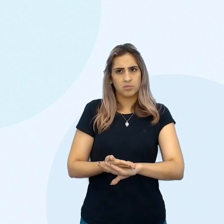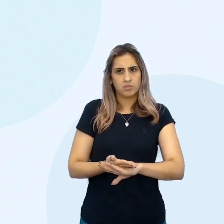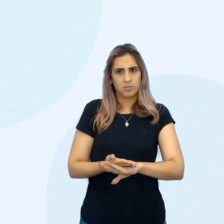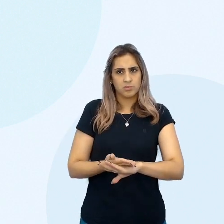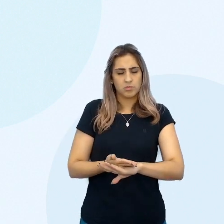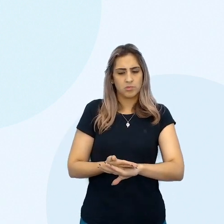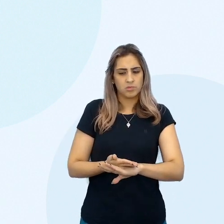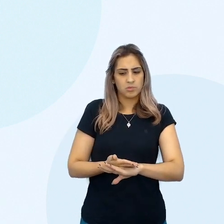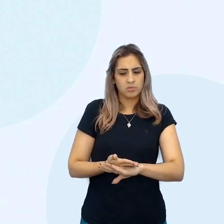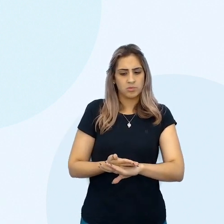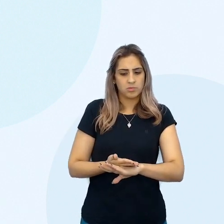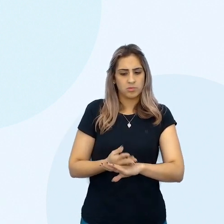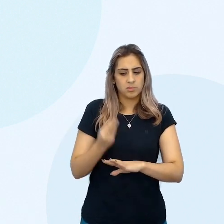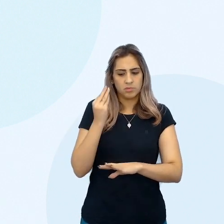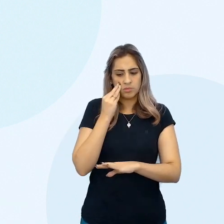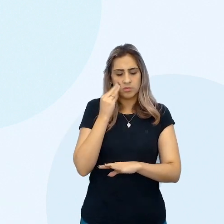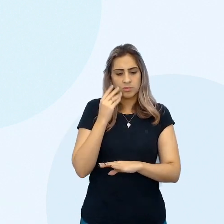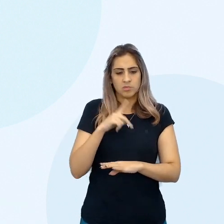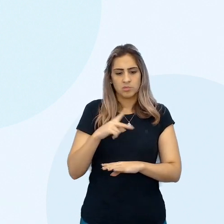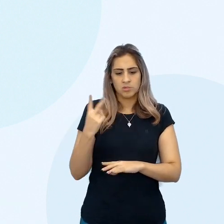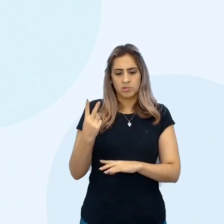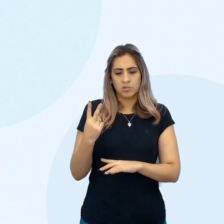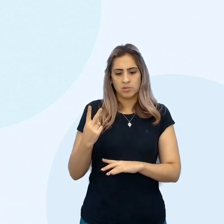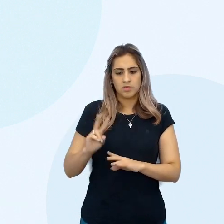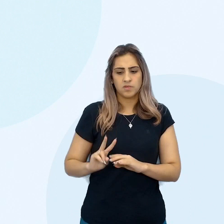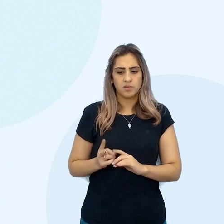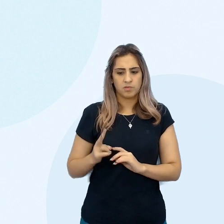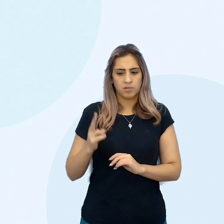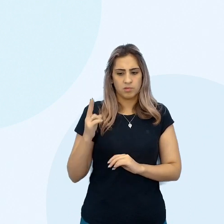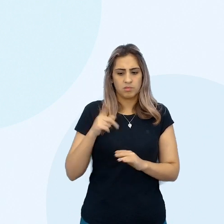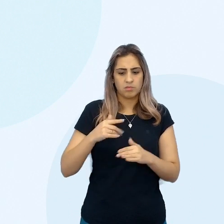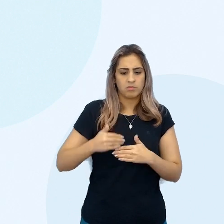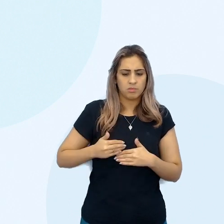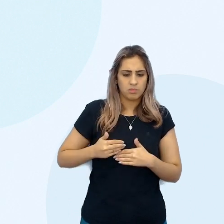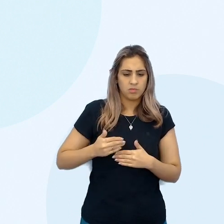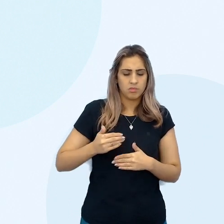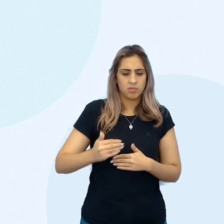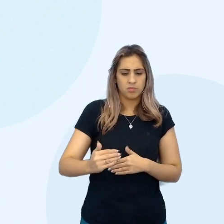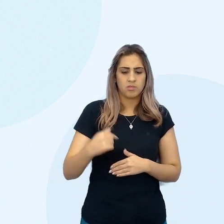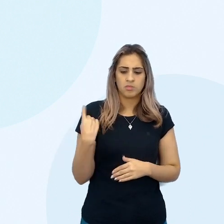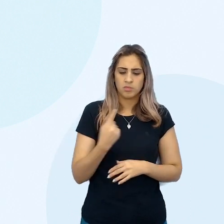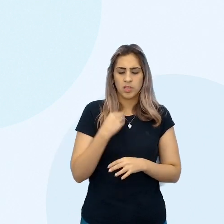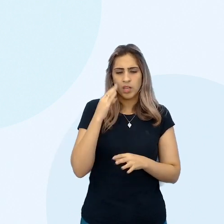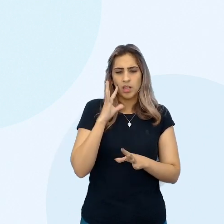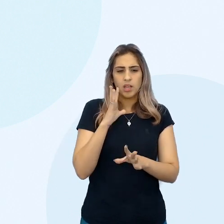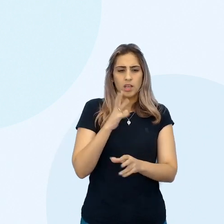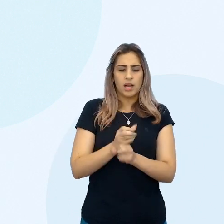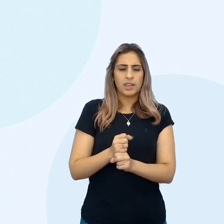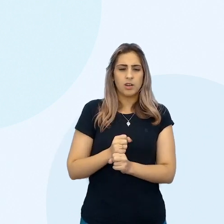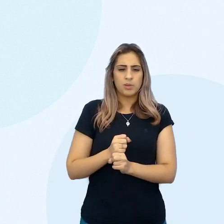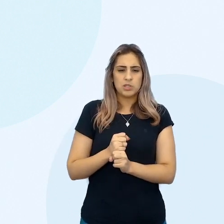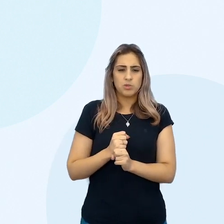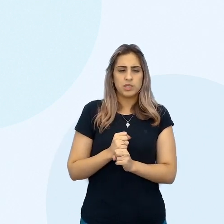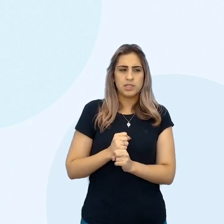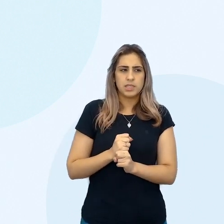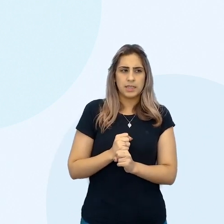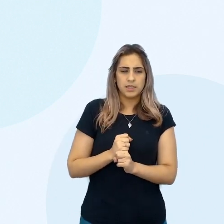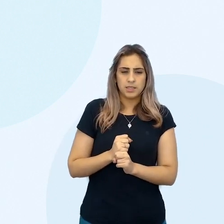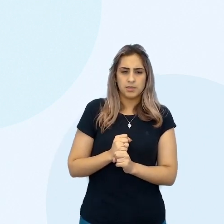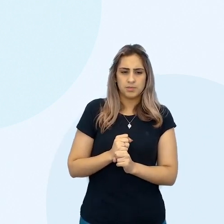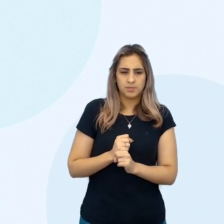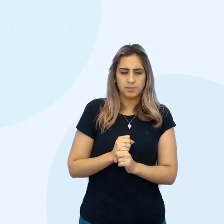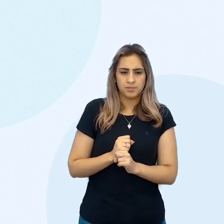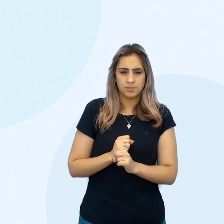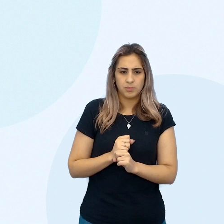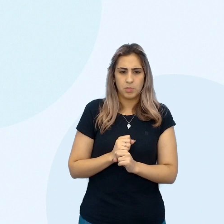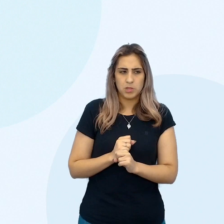qual foi a mínima do dia. Então tinha os dois valores e através dessa máxima e mínima a gente descobriu a segunda variável, porque a primeira era o tempo passando, né?